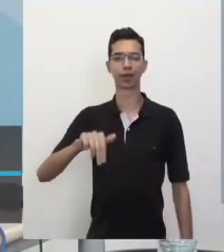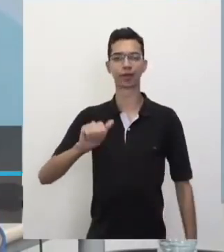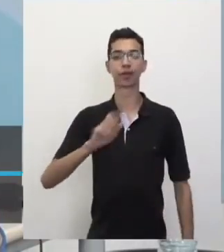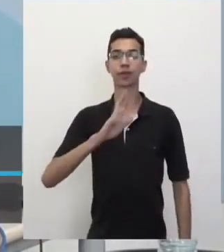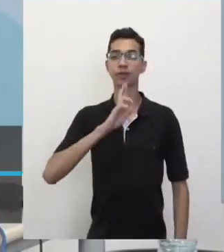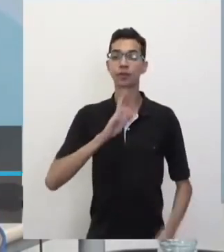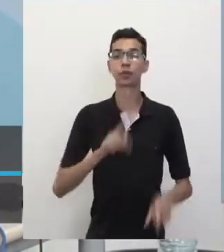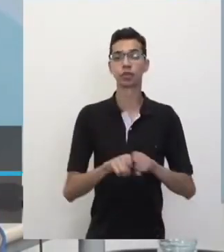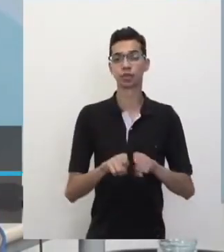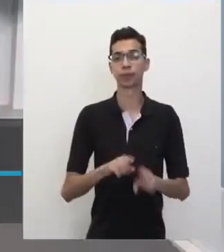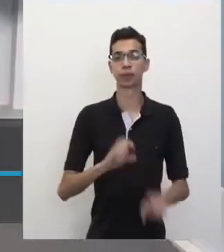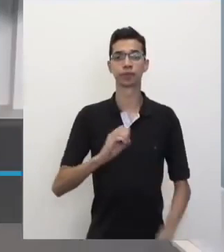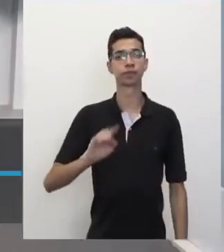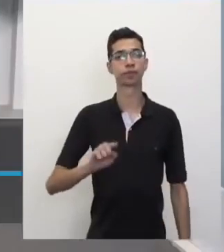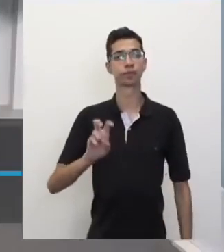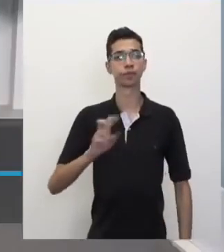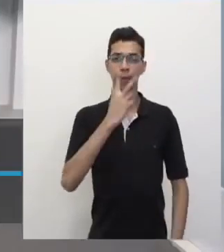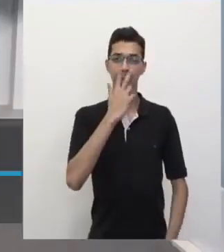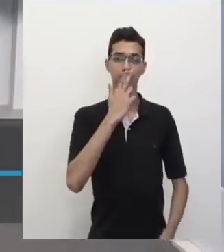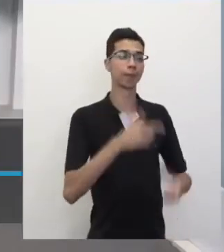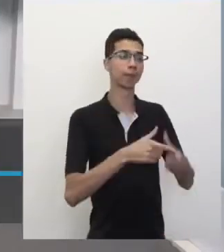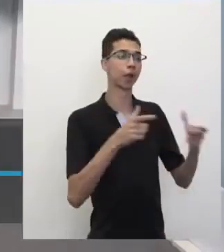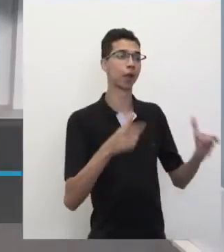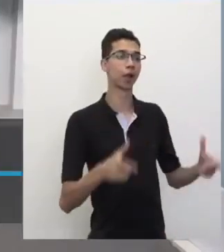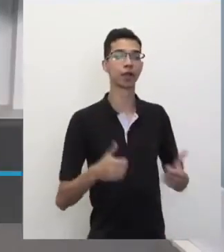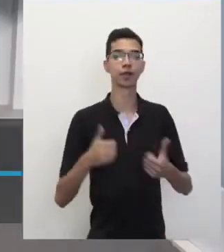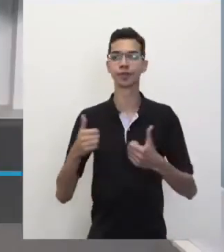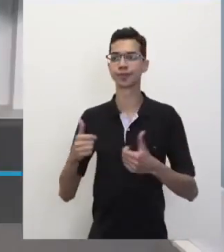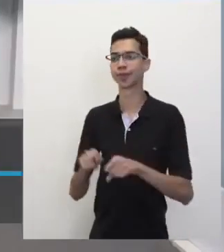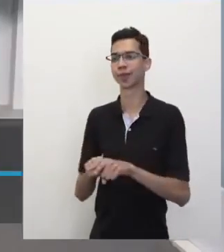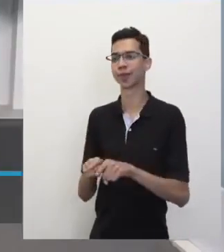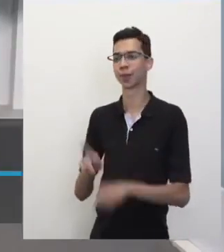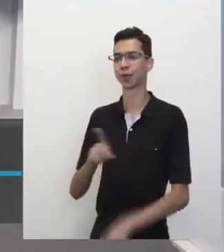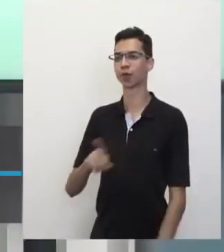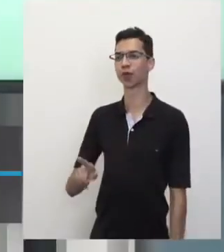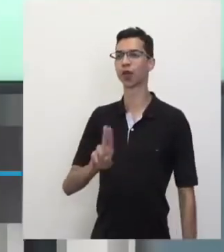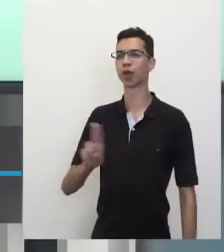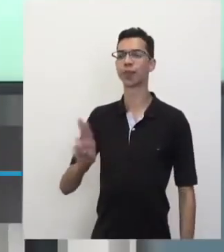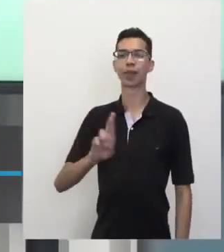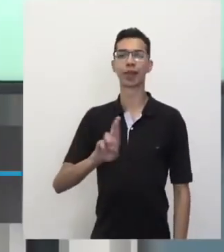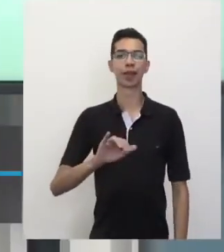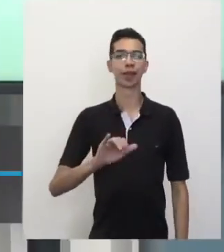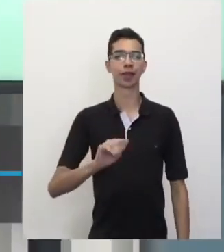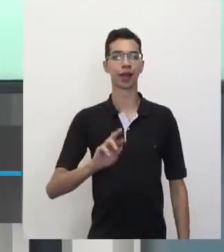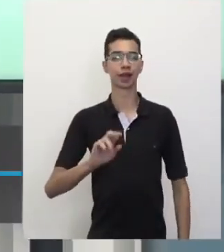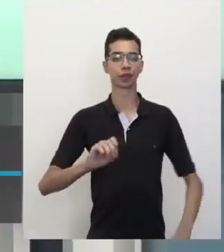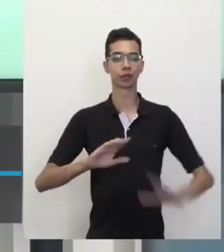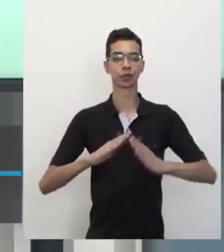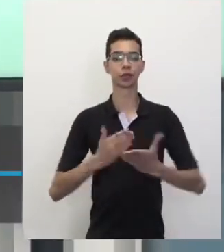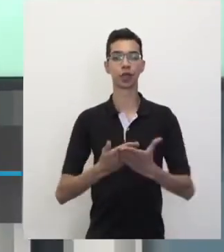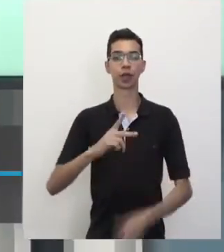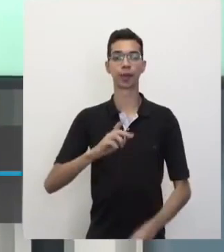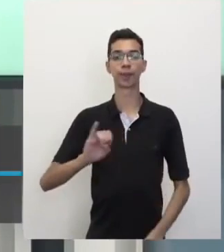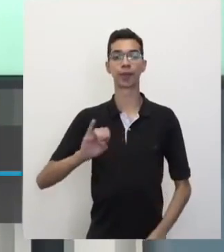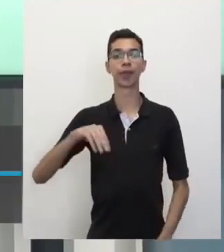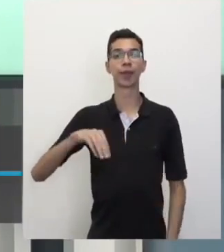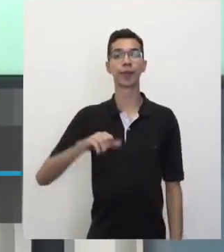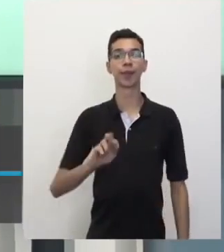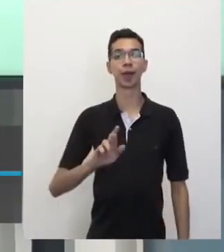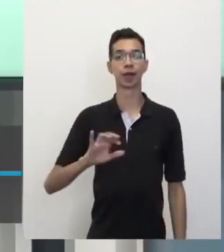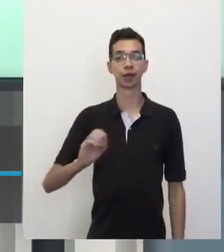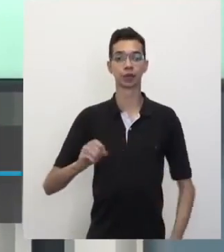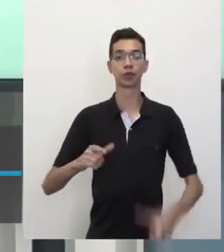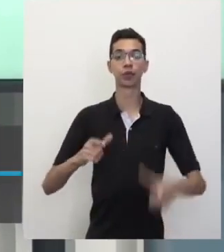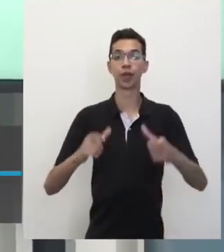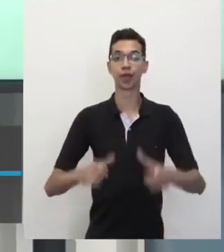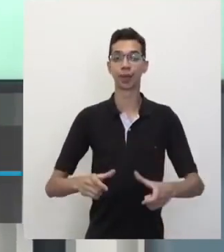é unanimidade. Também tenho aqui o professor Ricardo, da Escola PEI, professora Mari Cirino, lá de Itapevi,